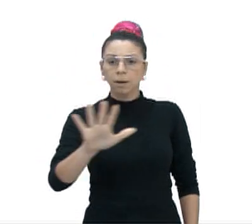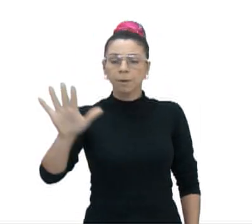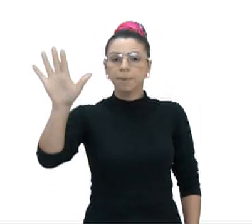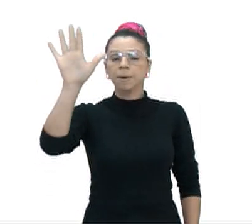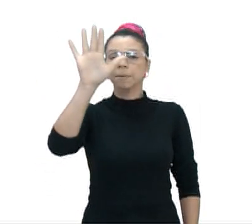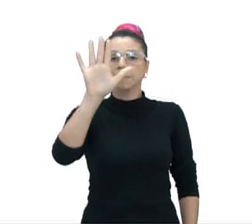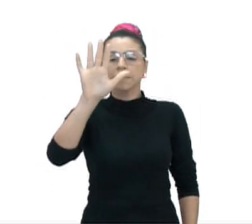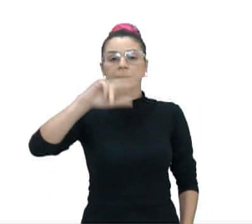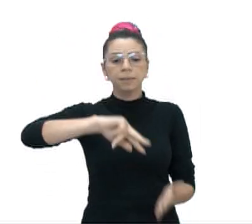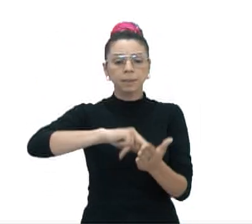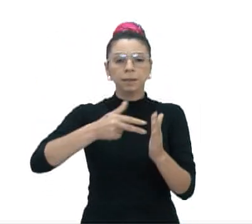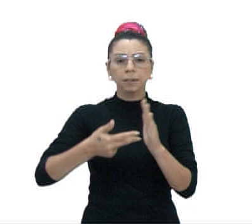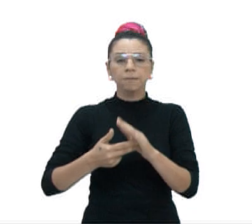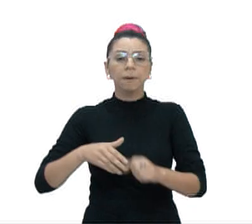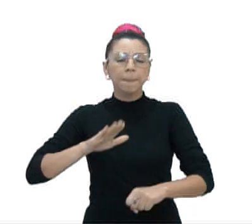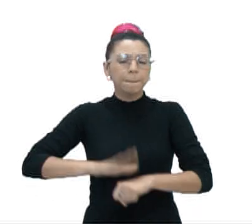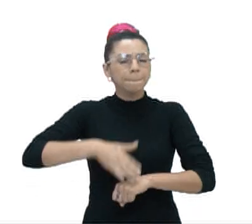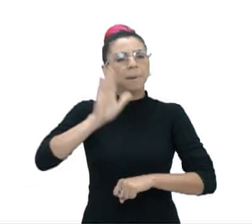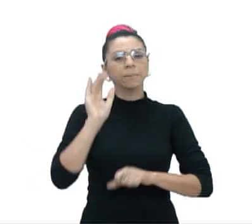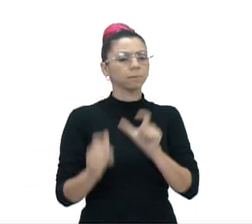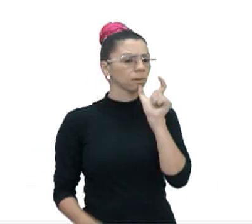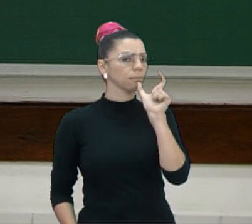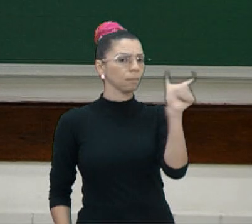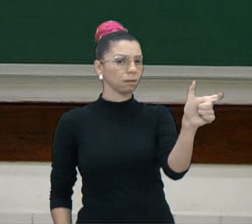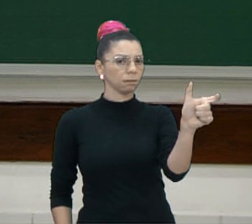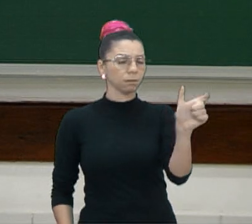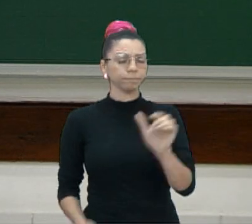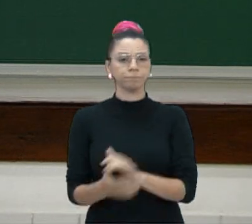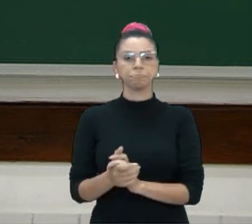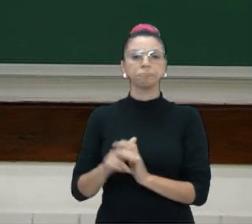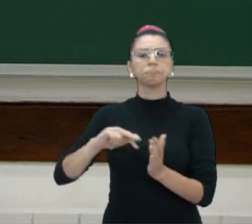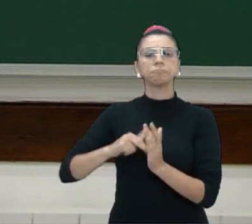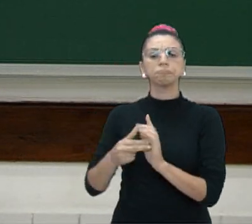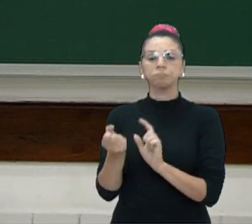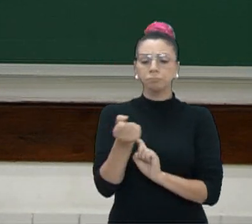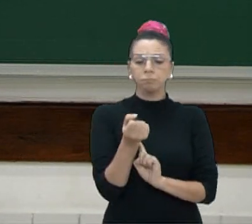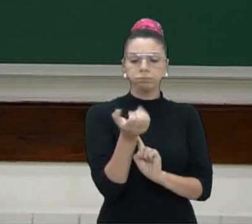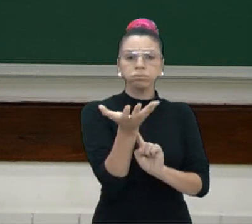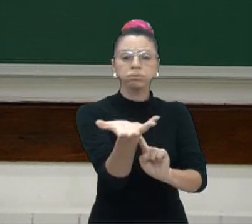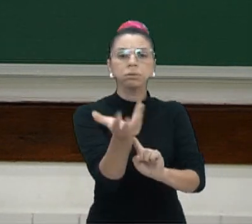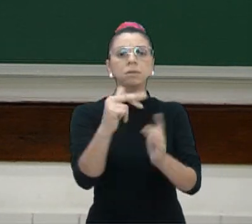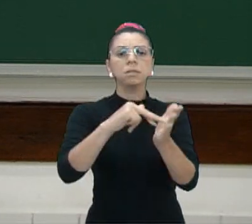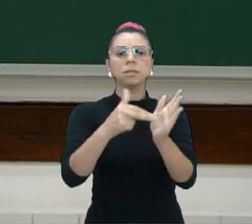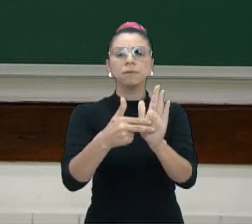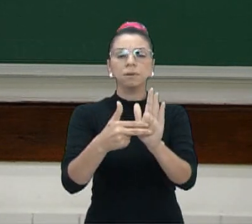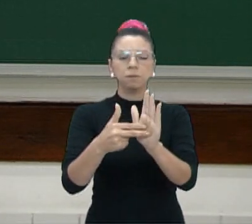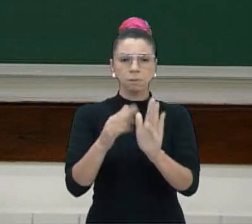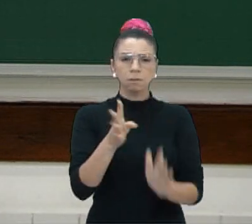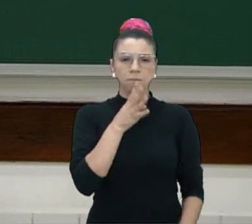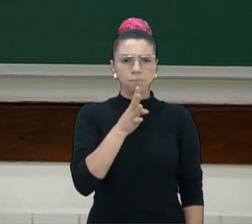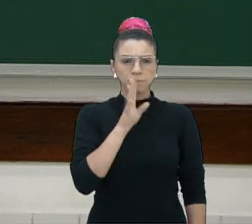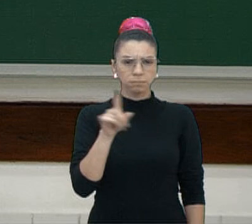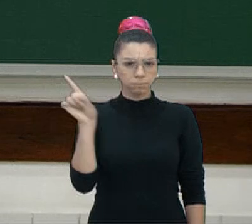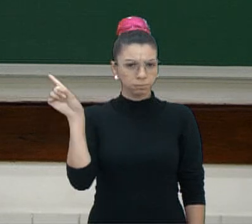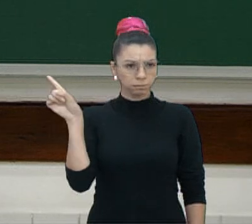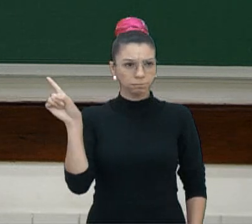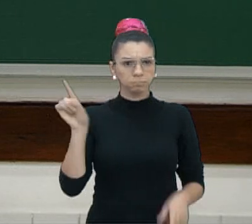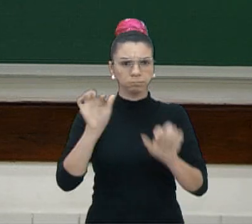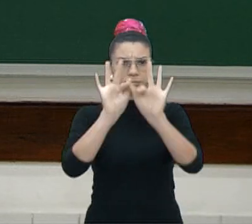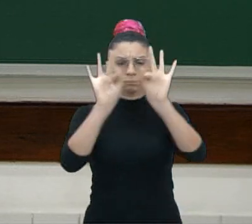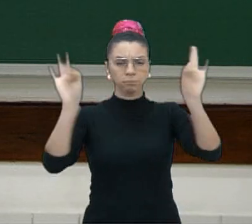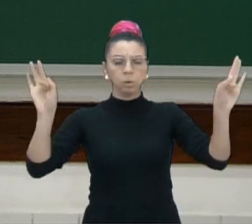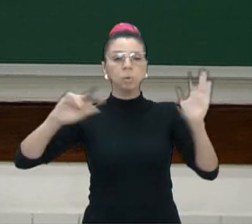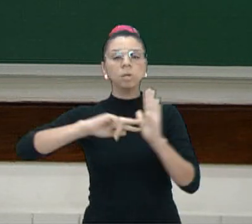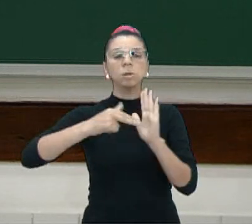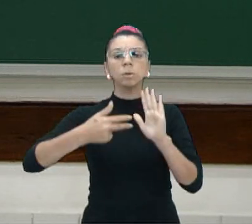1000 palavras. O que esse ditado popular pode significar? Já ouviram esse ditado? O que ele significa para você